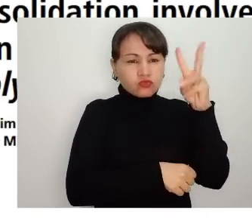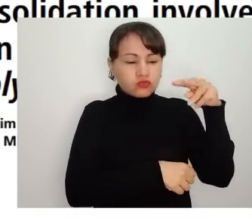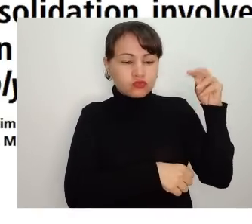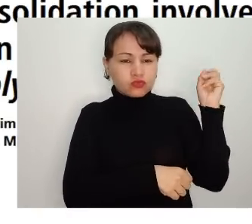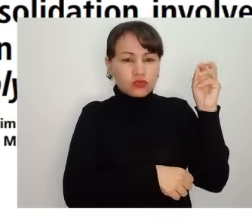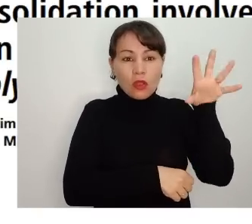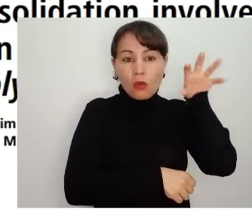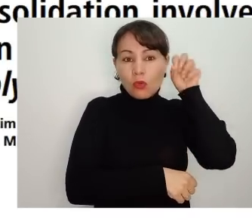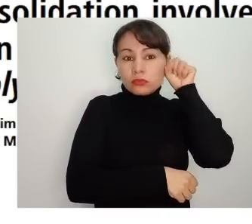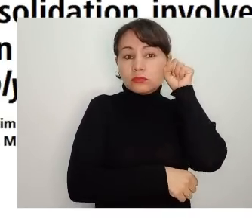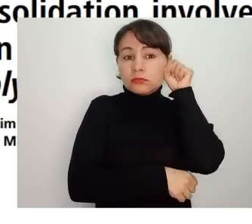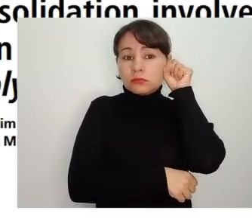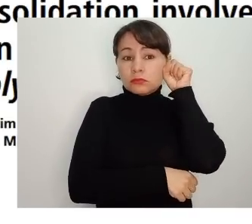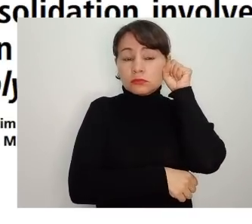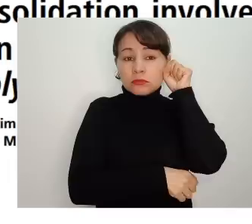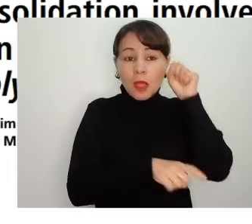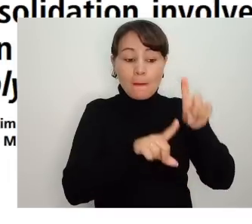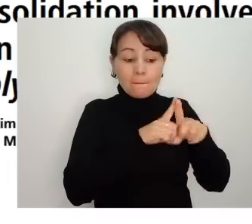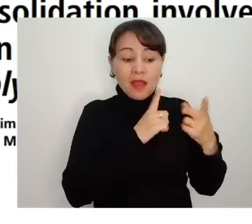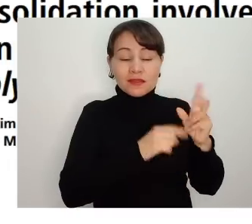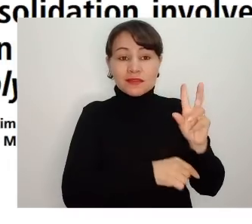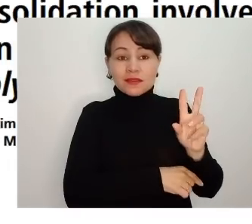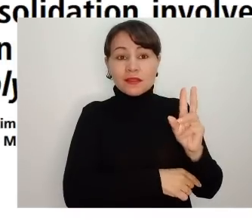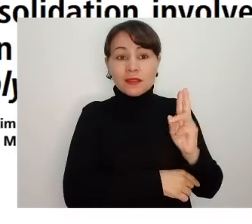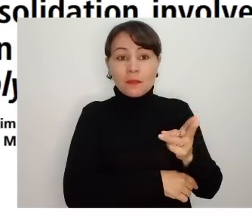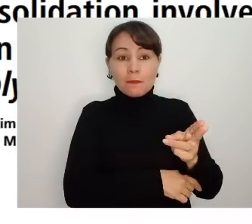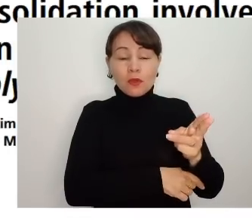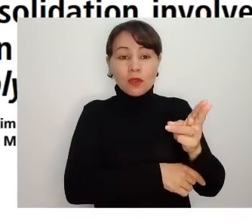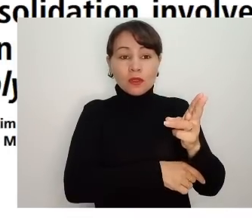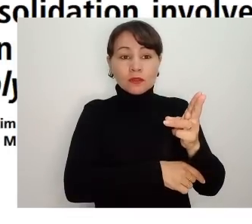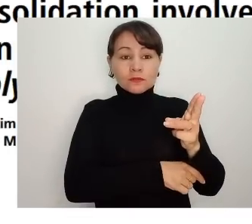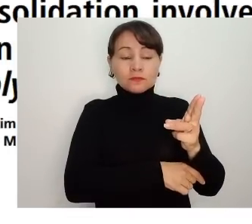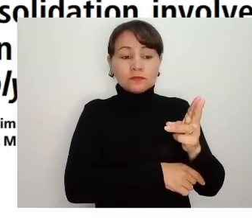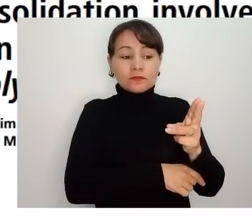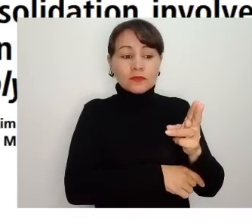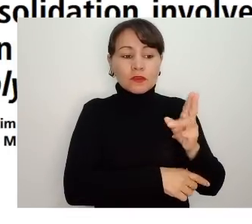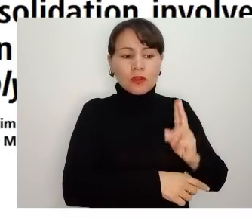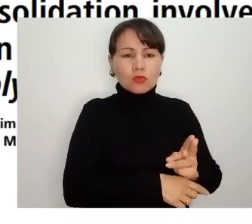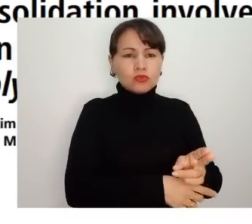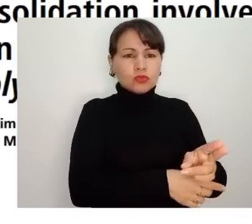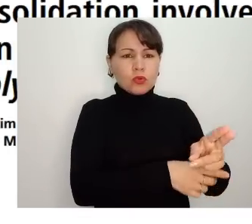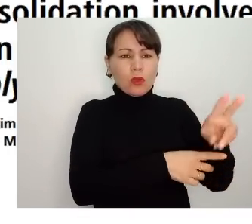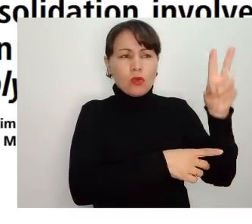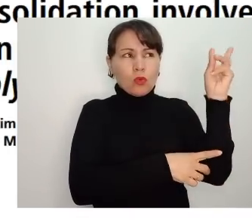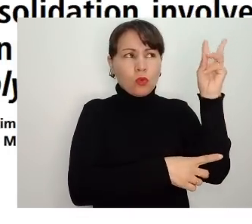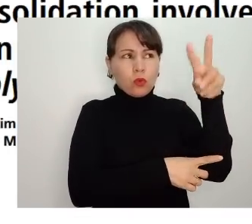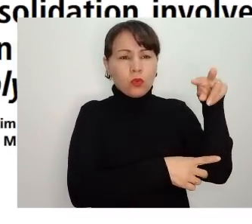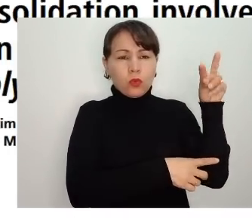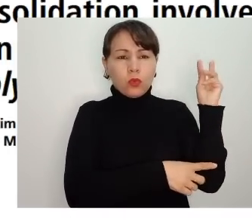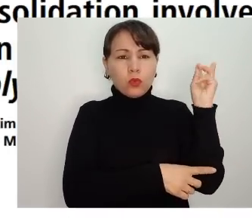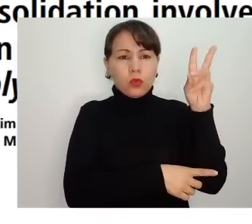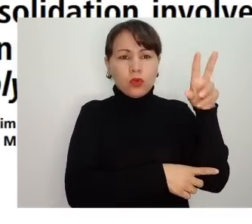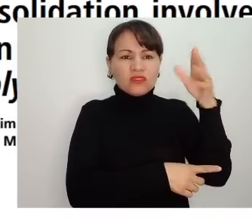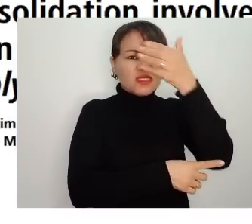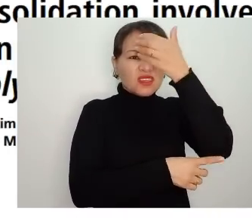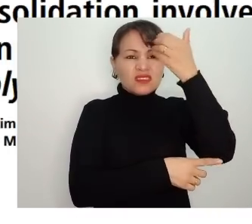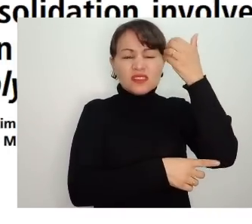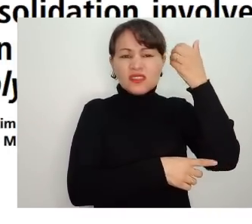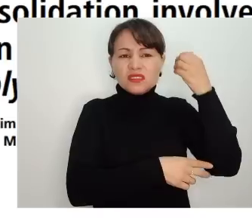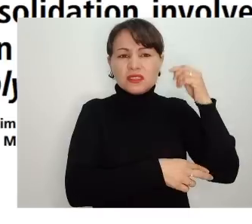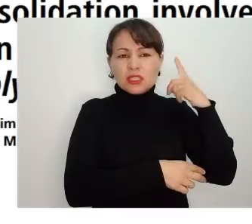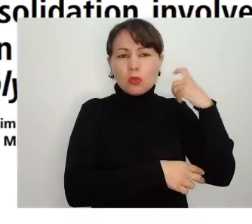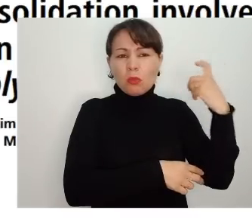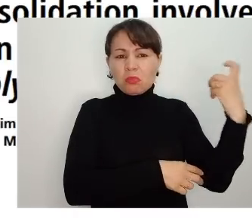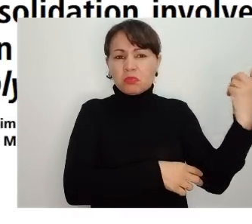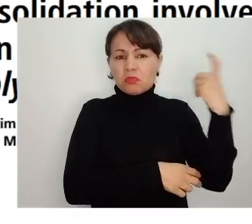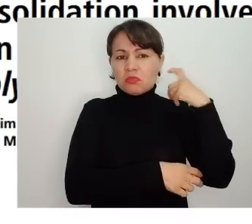do ar-condicionado. Mas, na sequência, aquele ar-condicionado, ele vai ser esquecido,